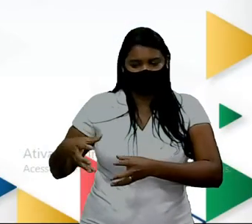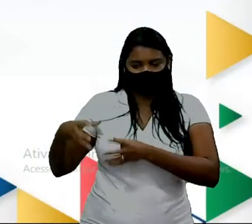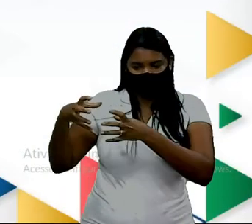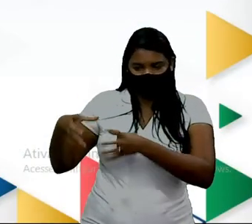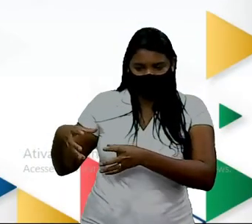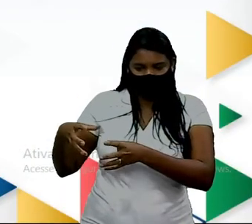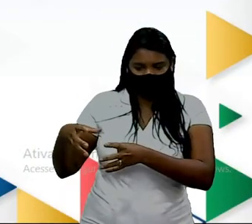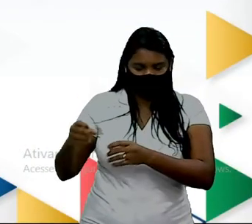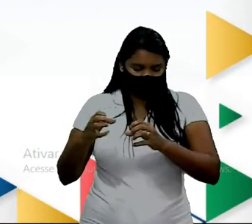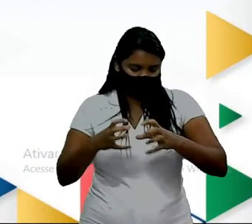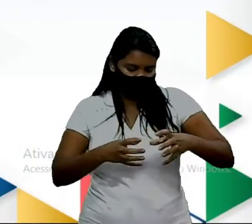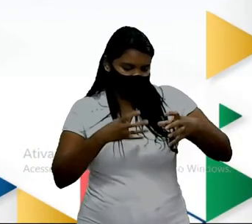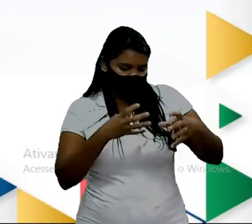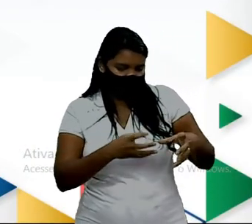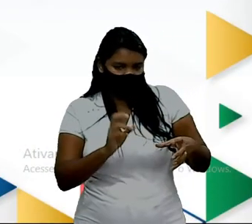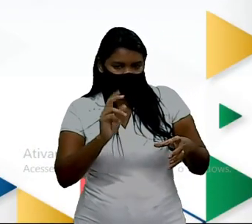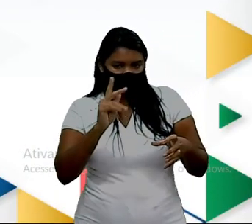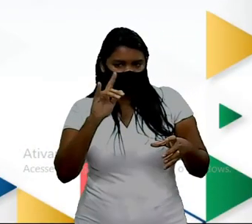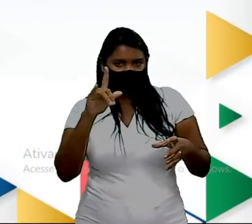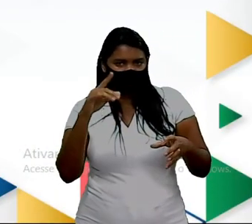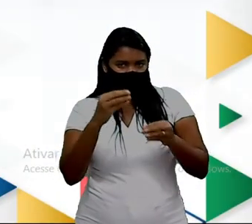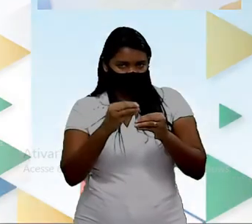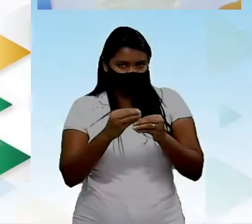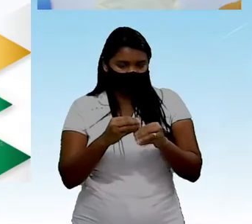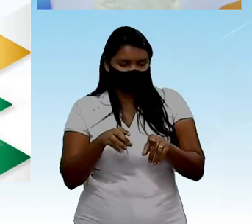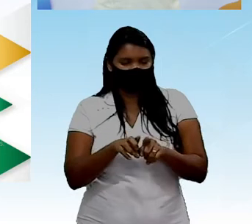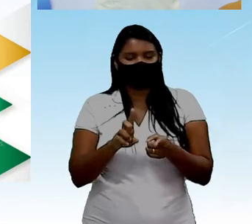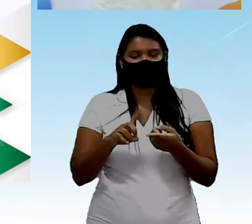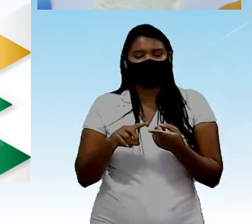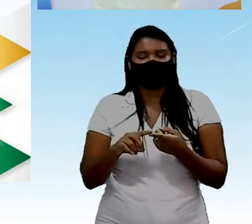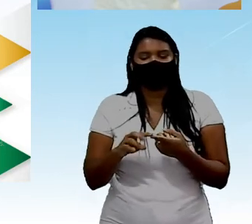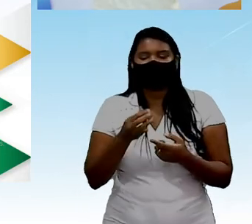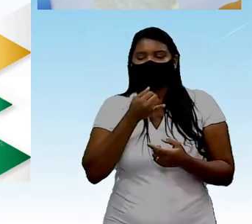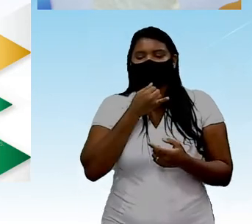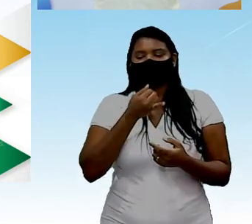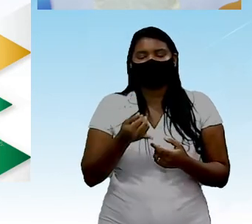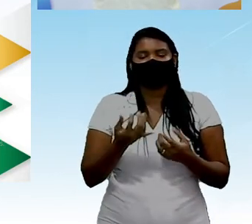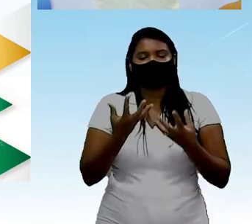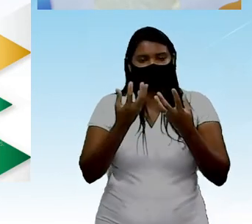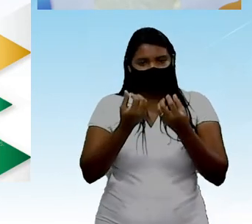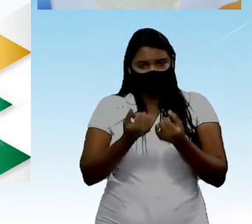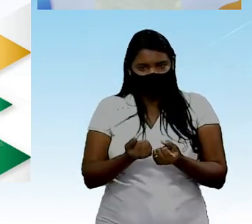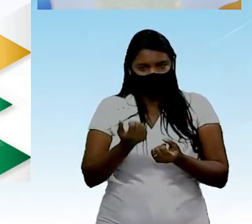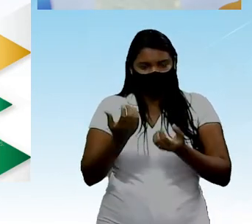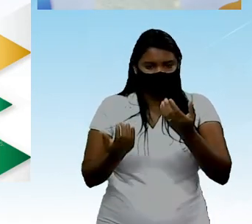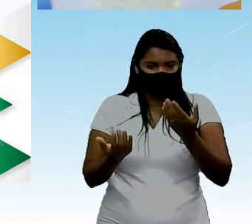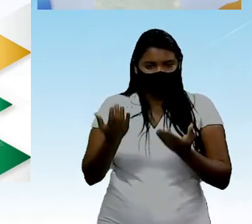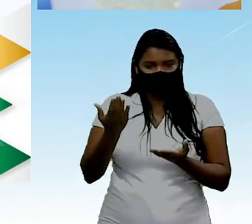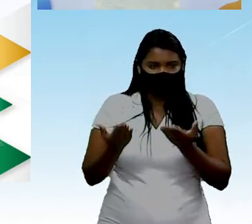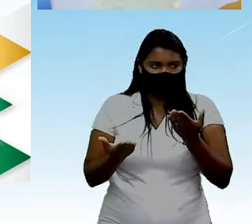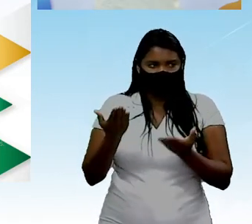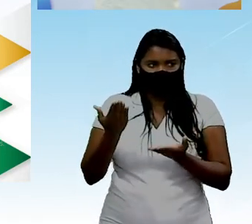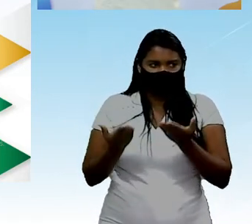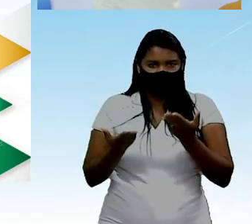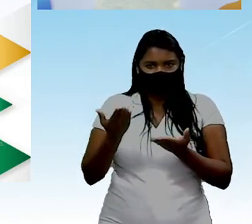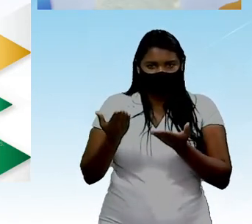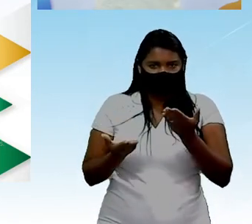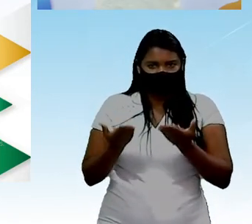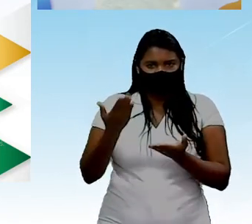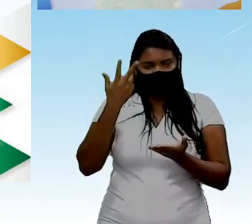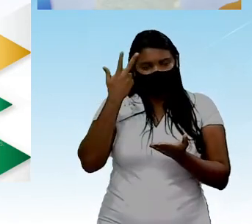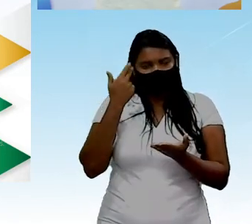e coloco 1 quilo, que é um peso já aferido, e se eles estiverem na